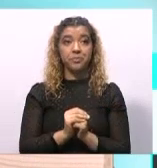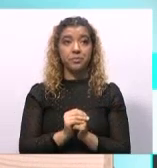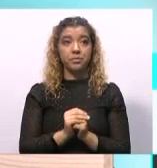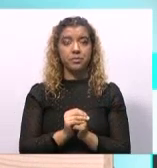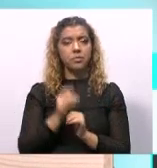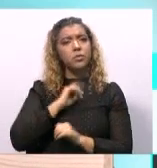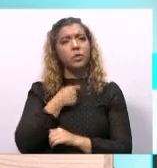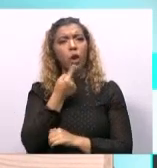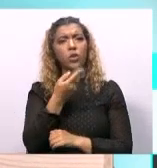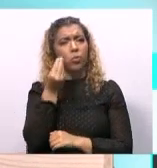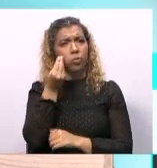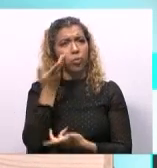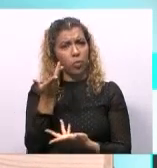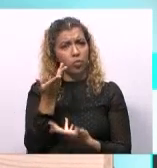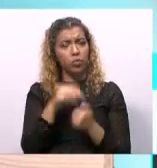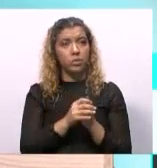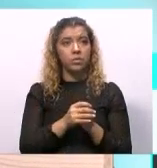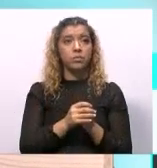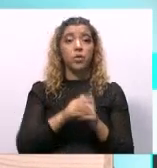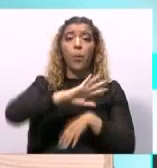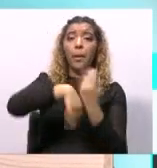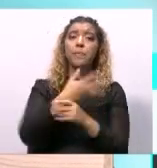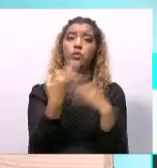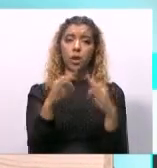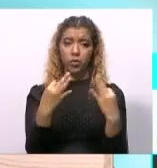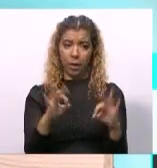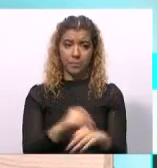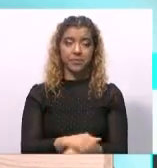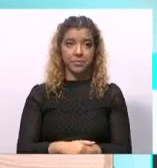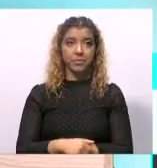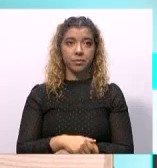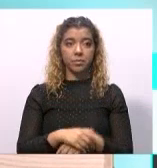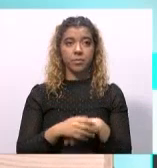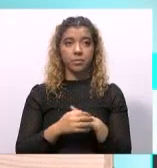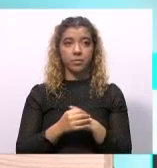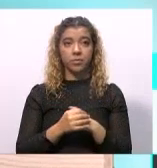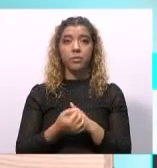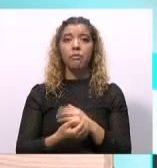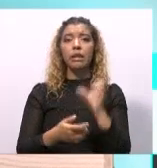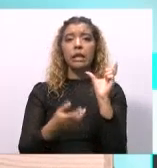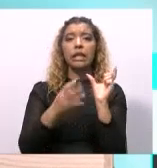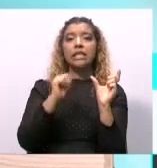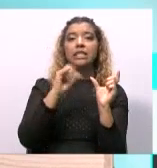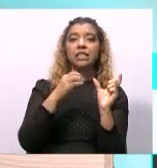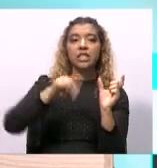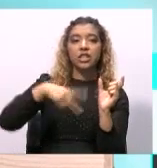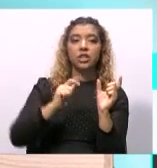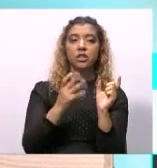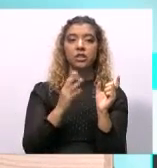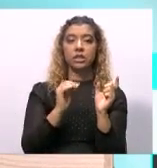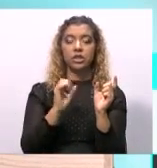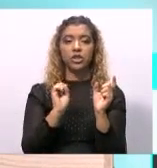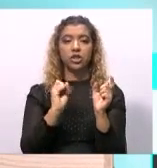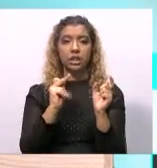é que nós dizemos? Dizemos soluções naturais. Uma solução natural, exatamente. Que vai, uma sinergia, exatamente, era isso que eu queria dizer, que vai